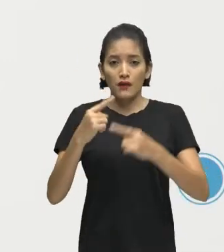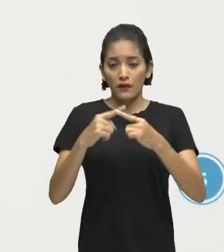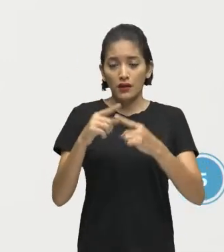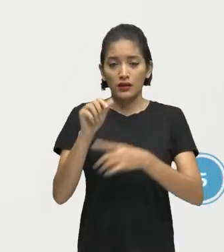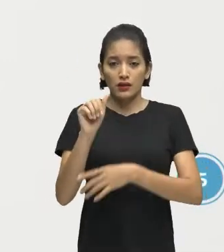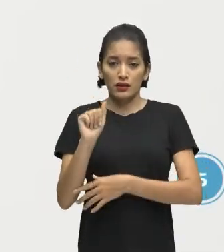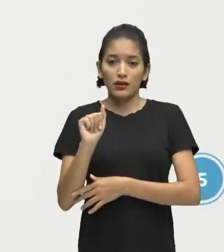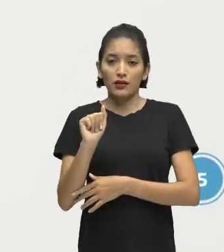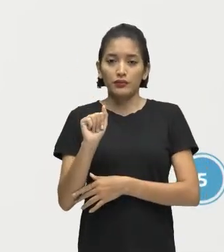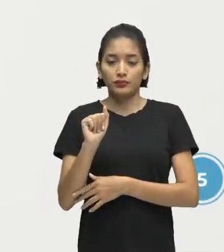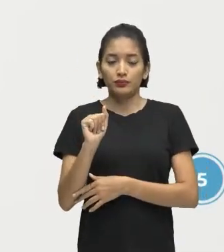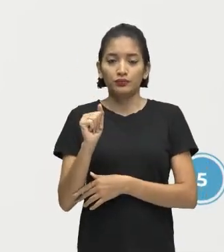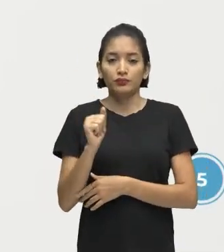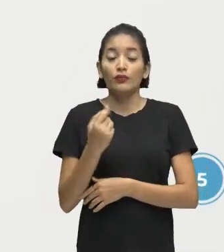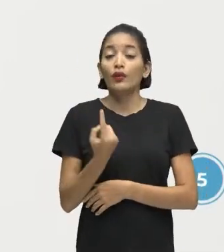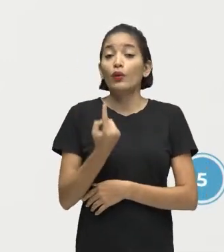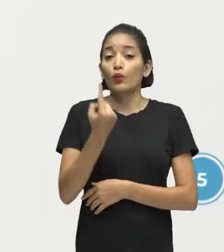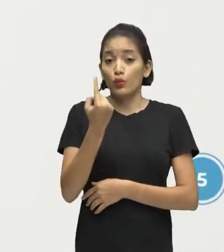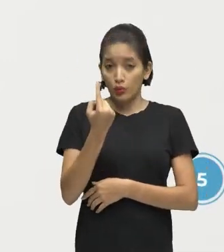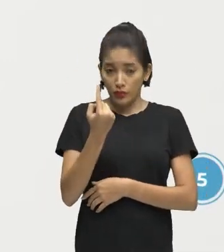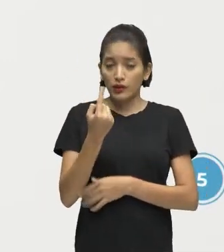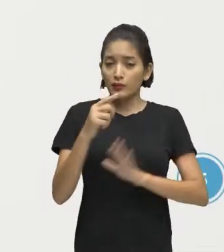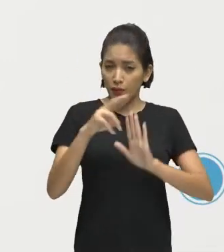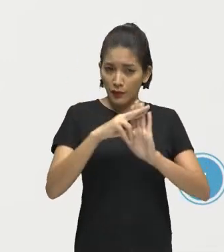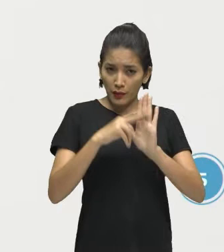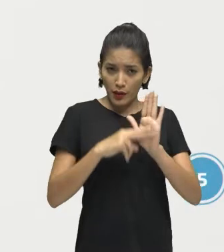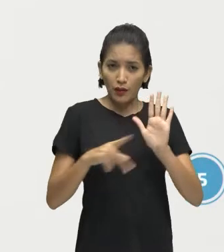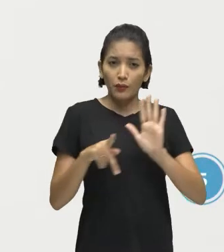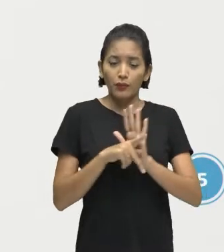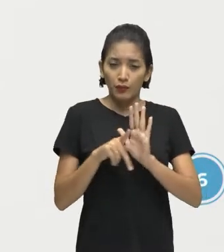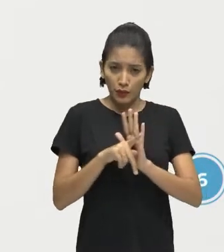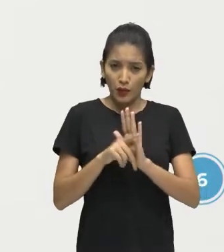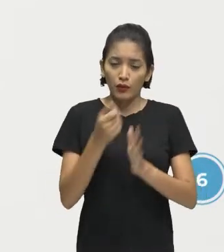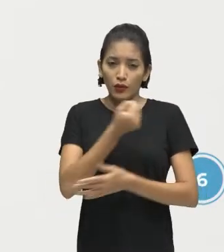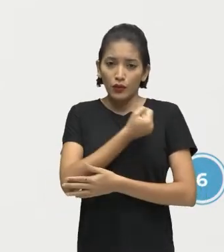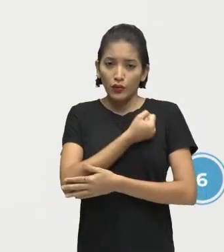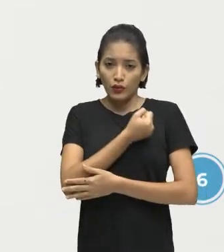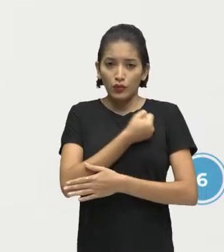vezes altura. É uma das aplicações das expressões algébricas.